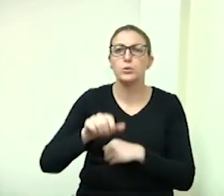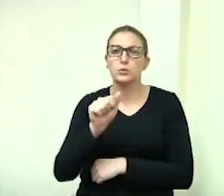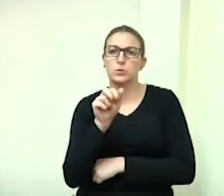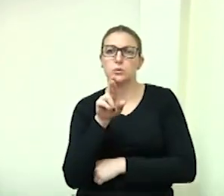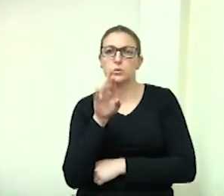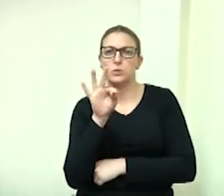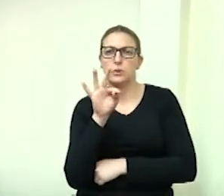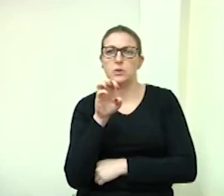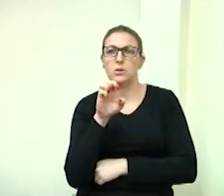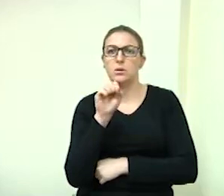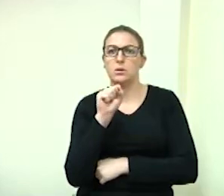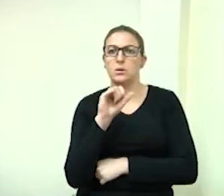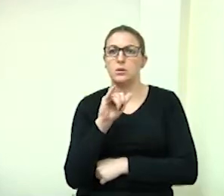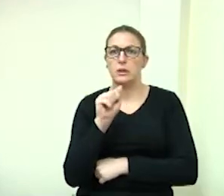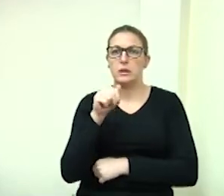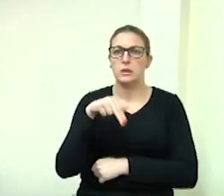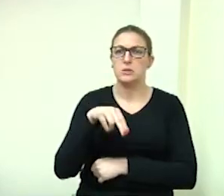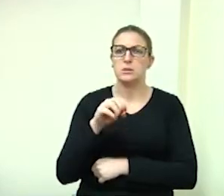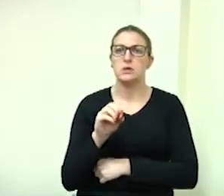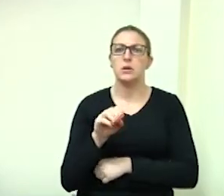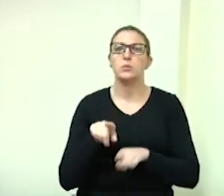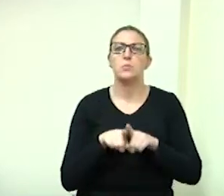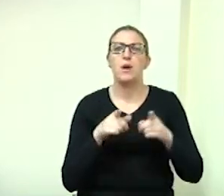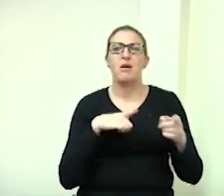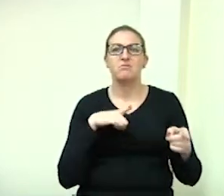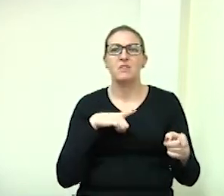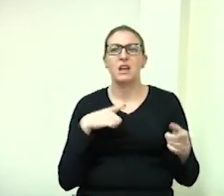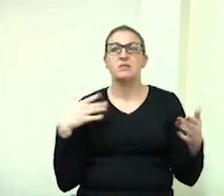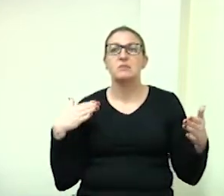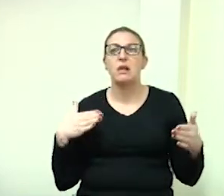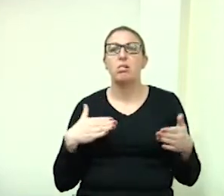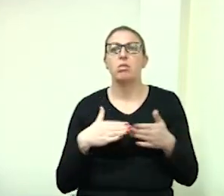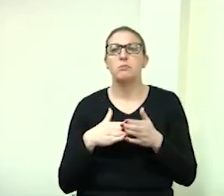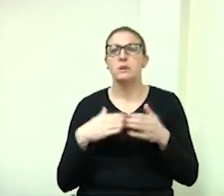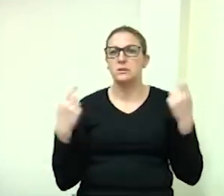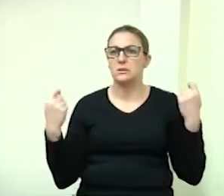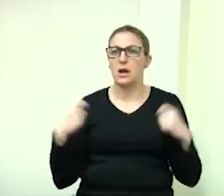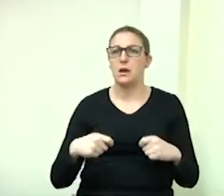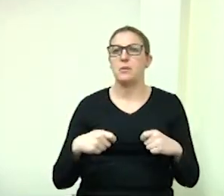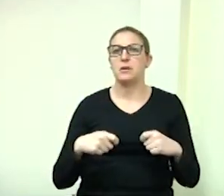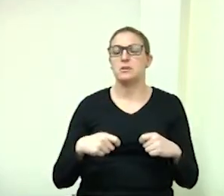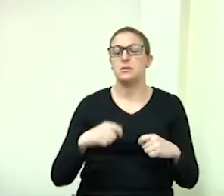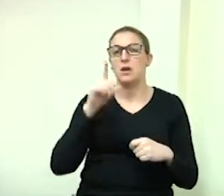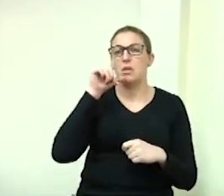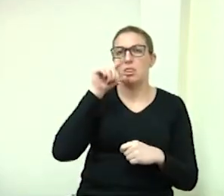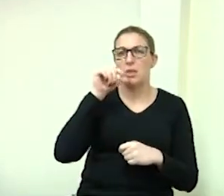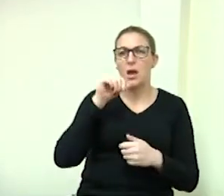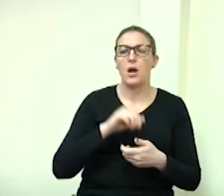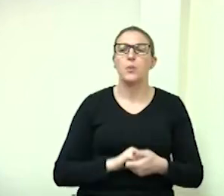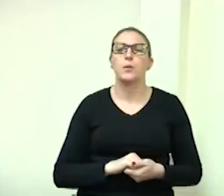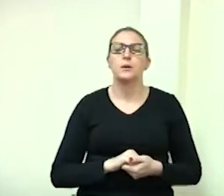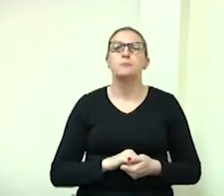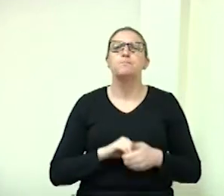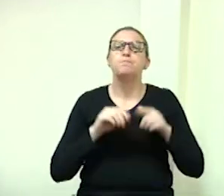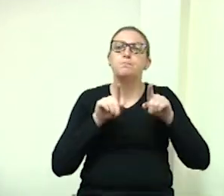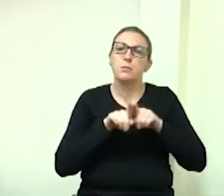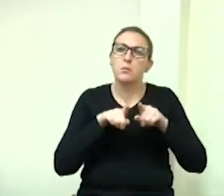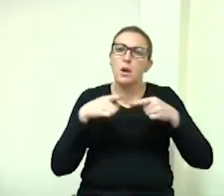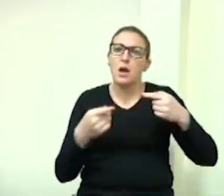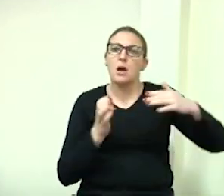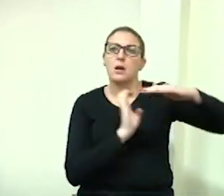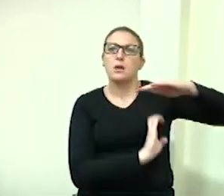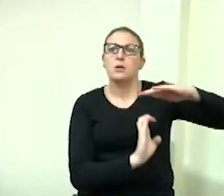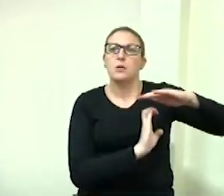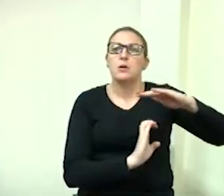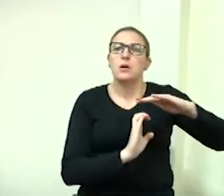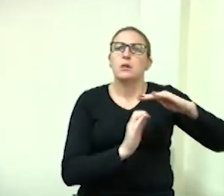e todo mundo está vendo que as empresas estão se instalando no eixo da rodovia ao